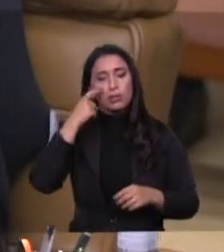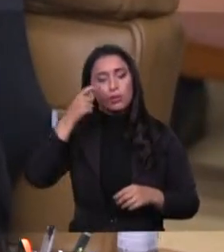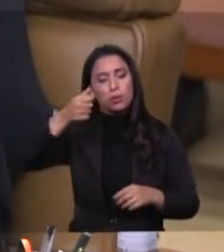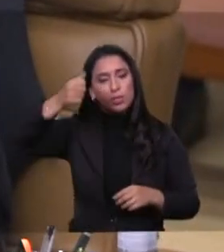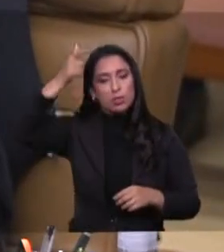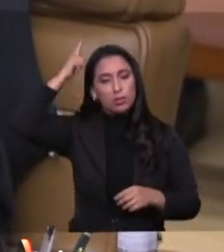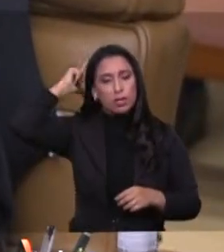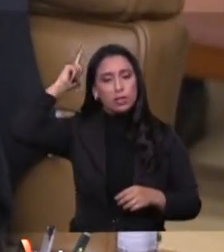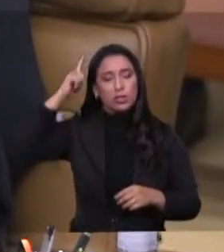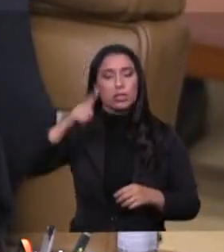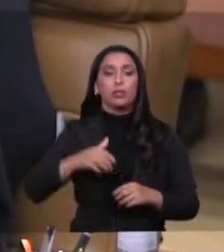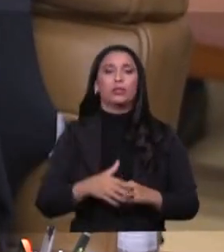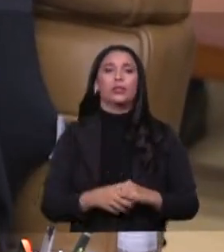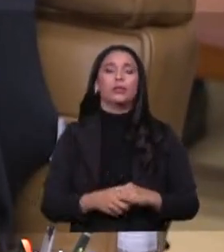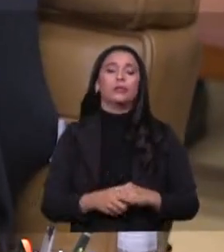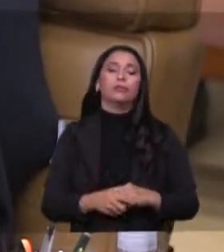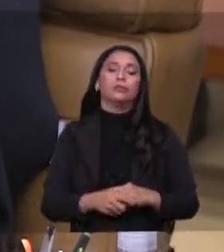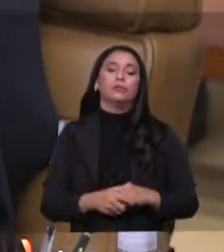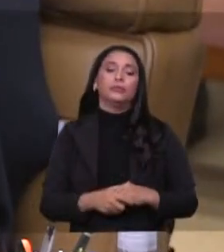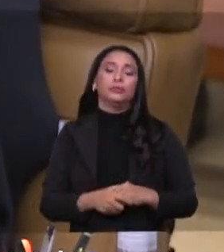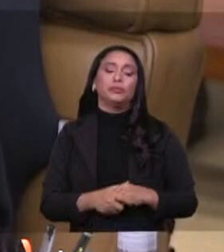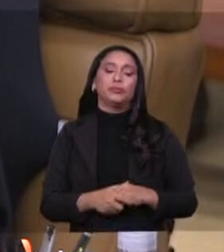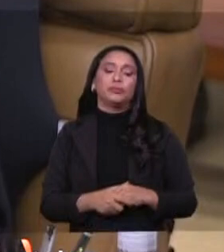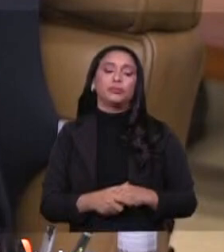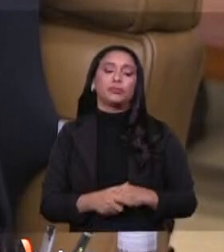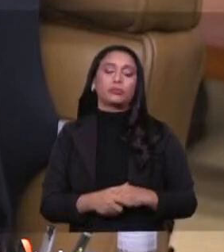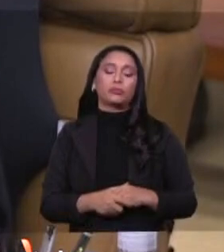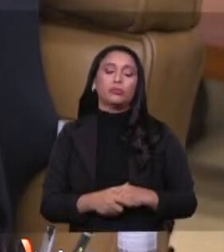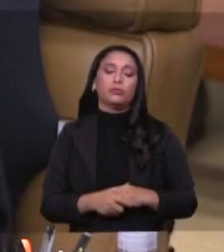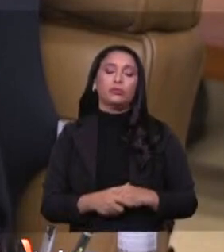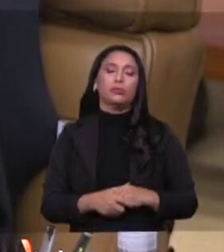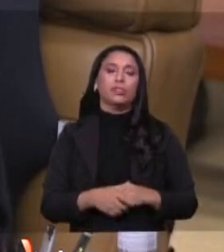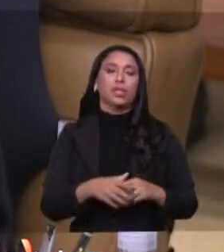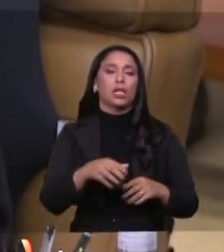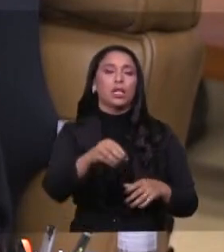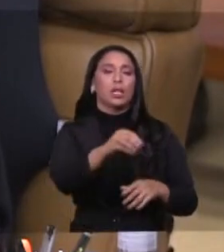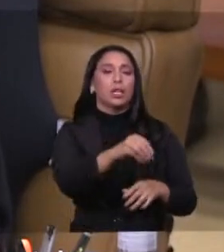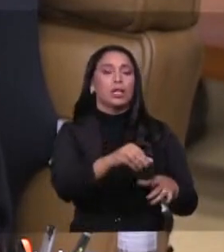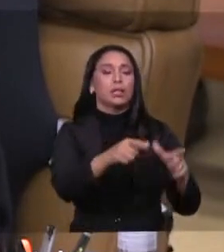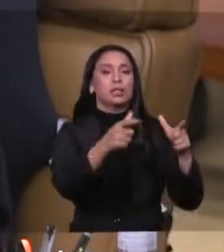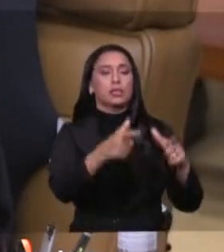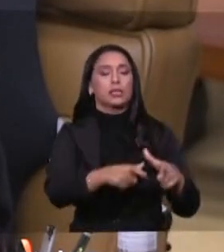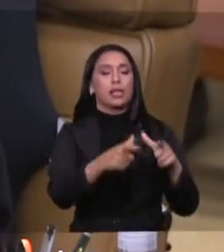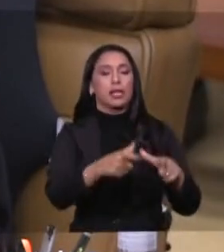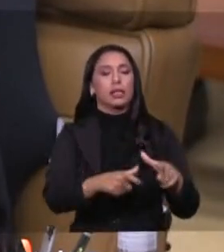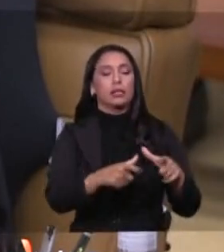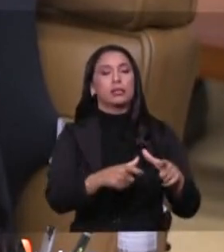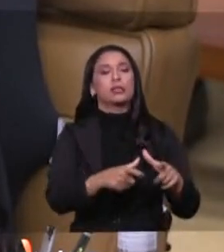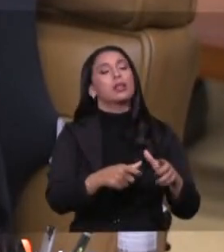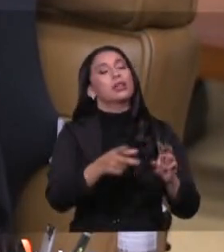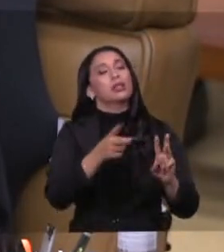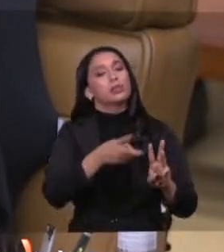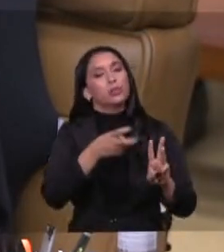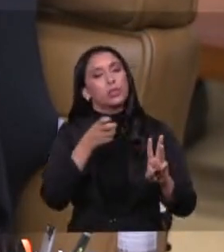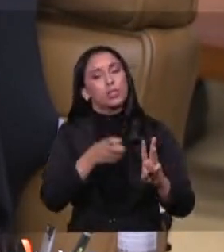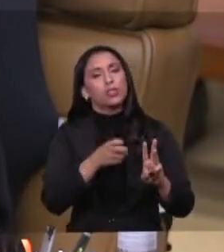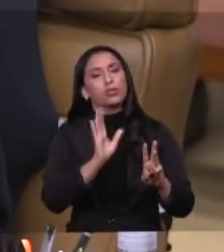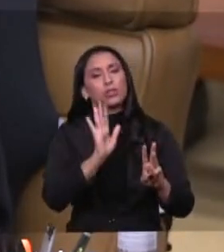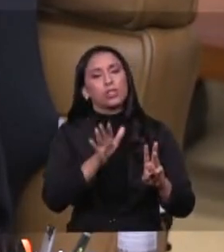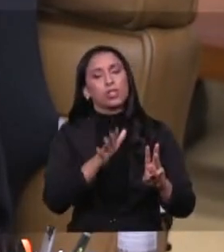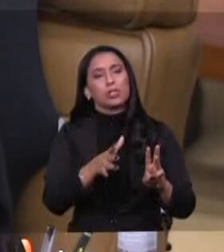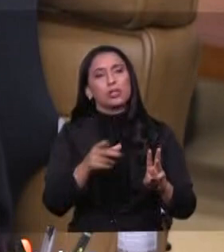e Alexandre de Moraes. As terras de ocupação tradicional indígena são de